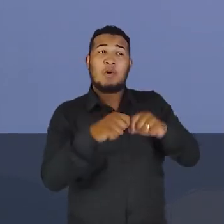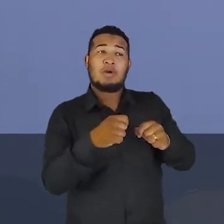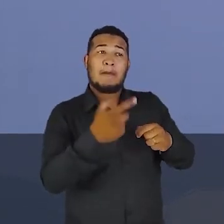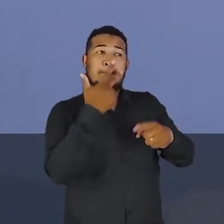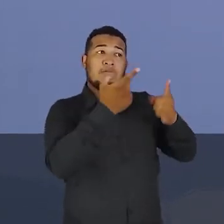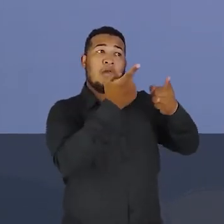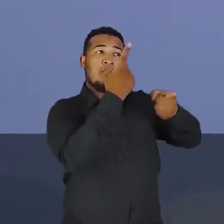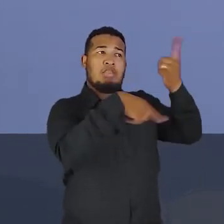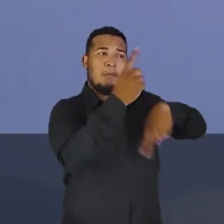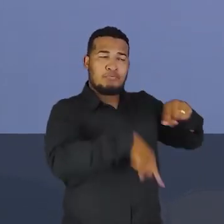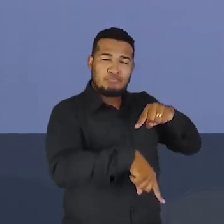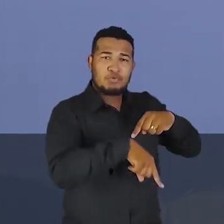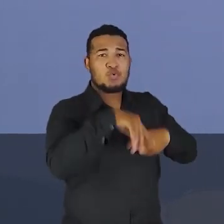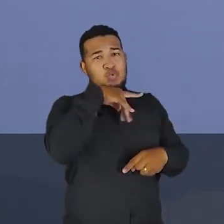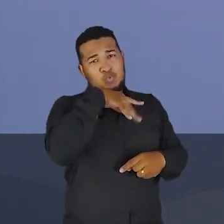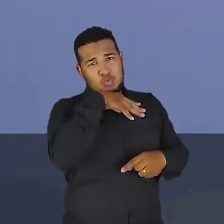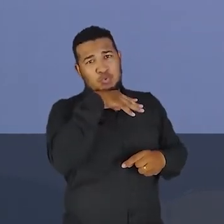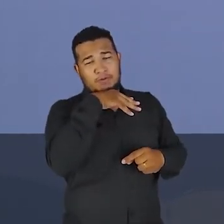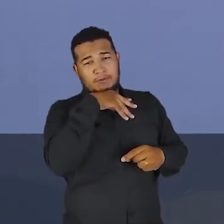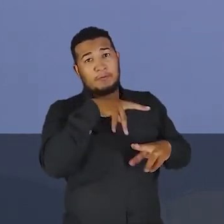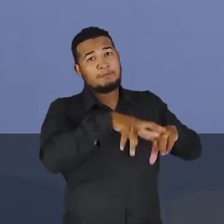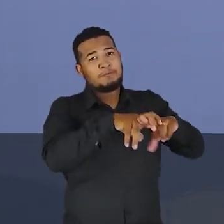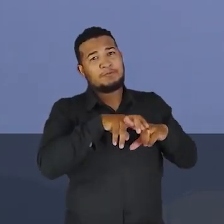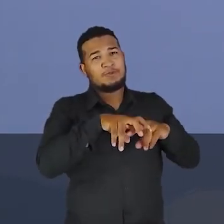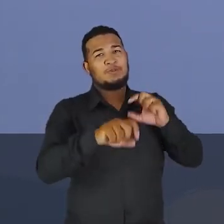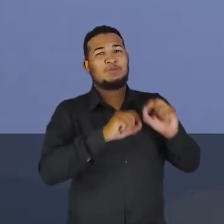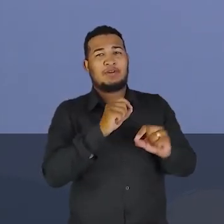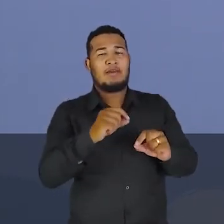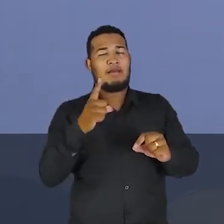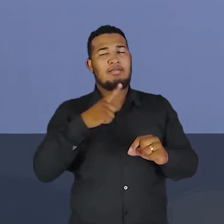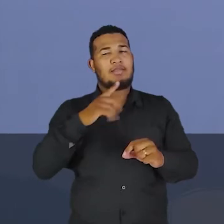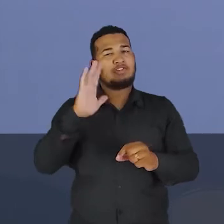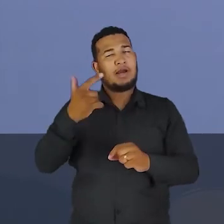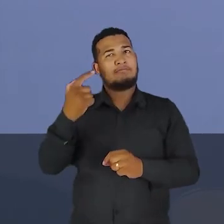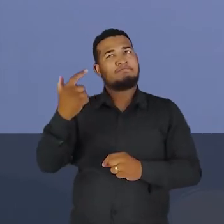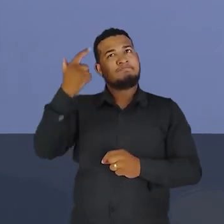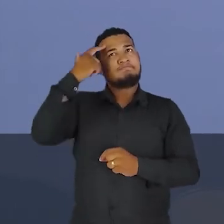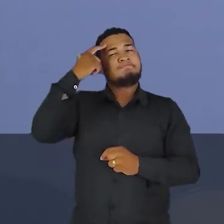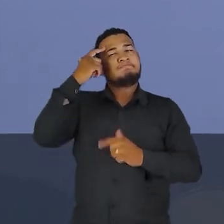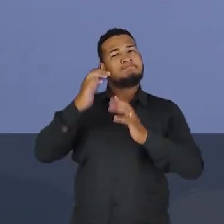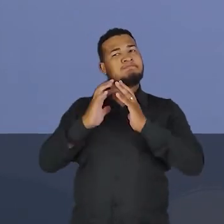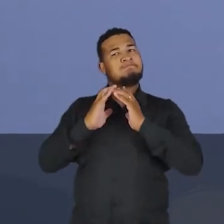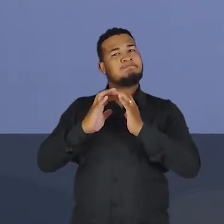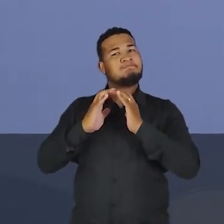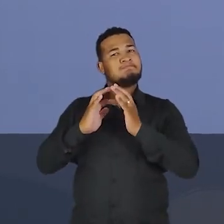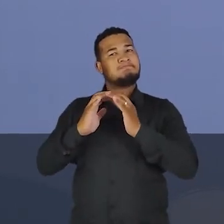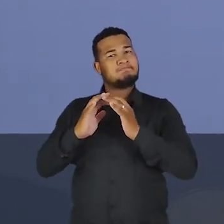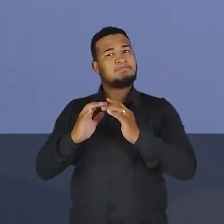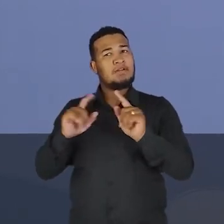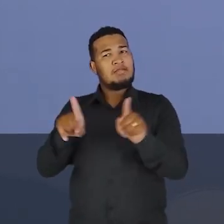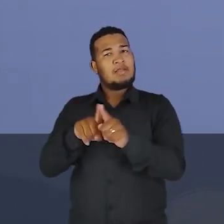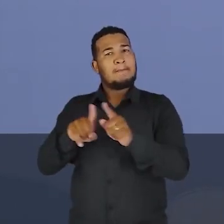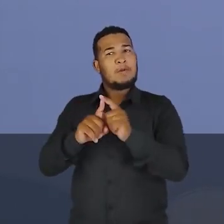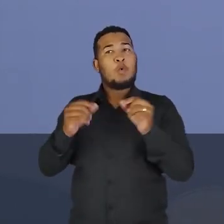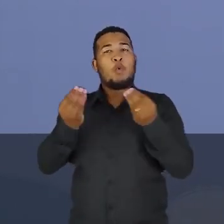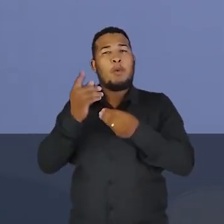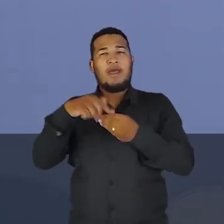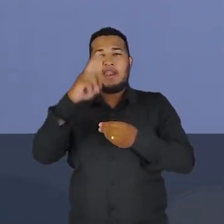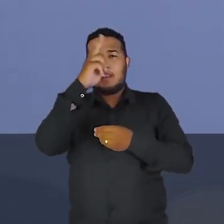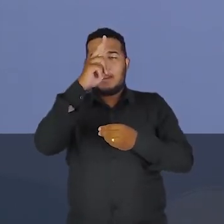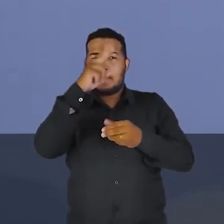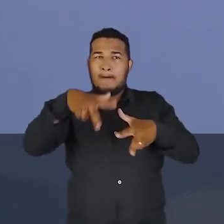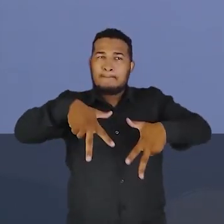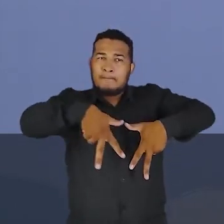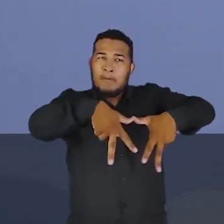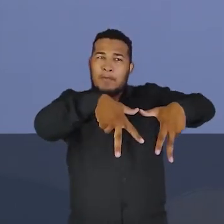transformar essa sociedade para o mal. E aí é que está o engajamento, aí é que está o poder de ligação e de